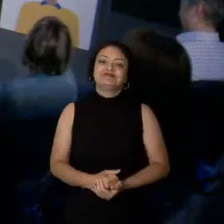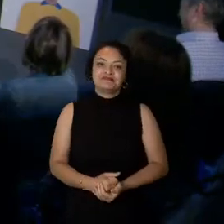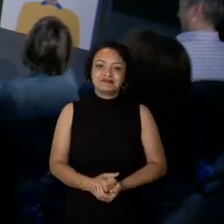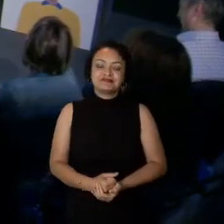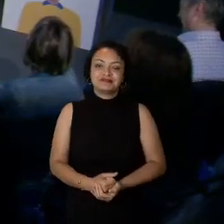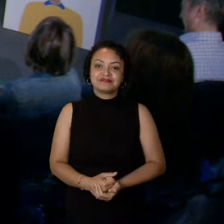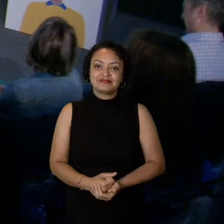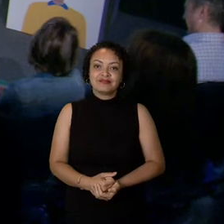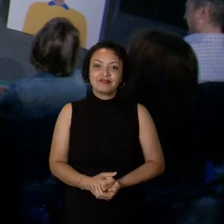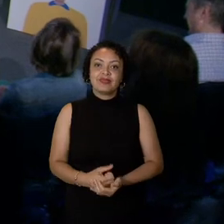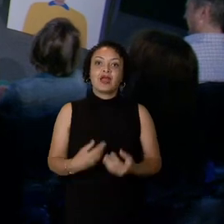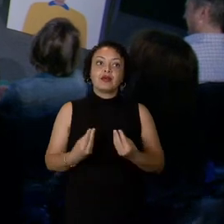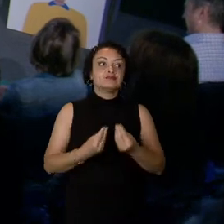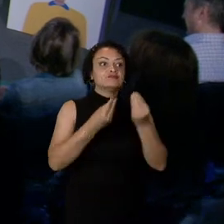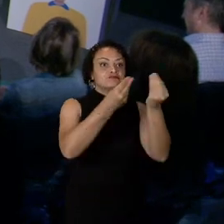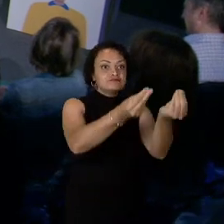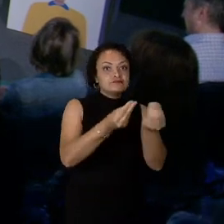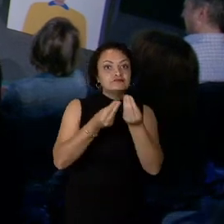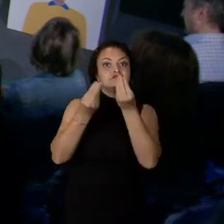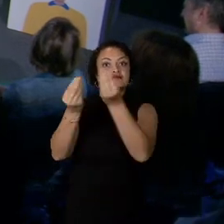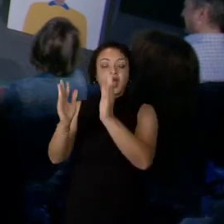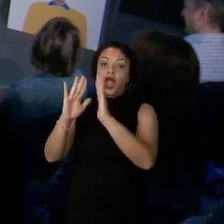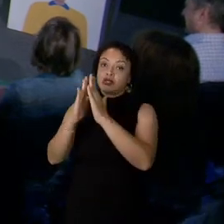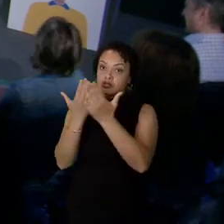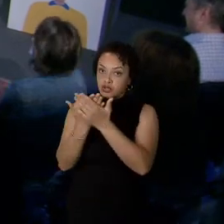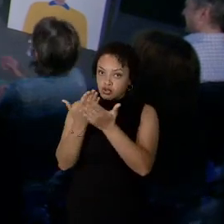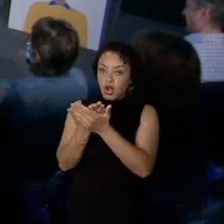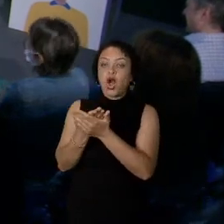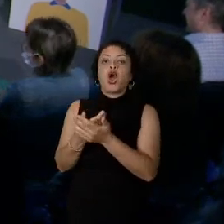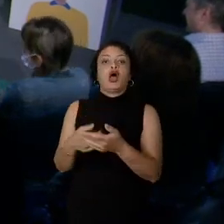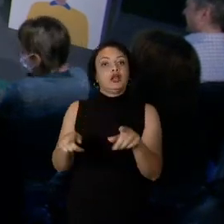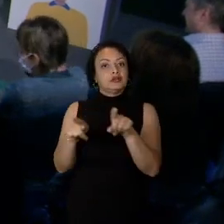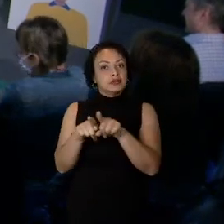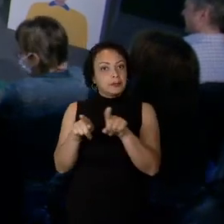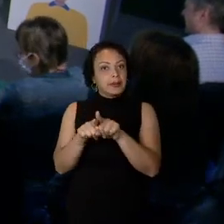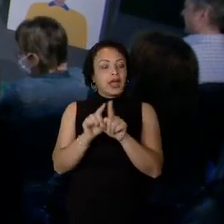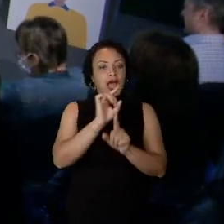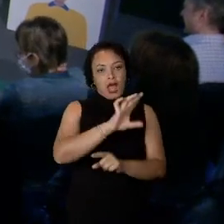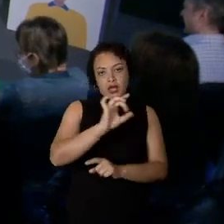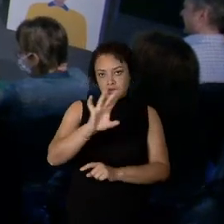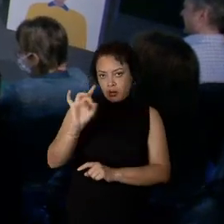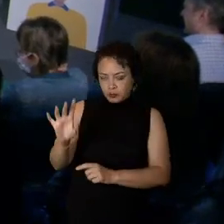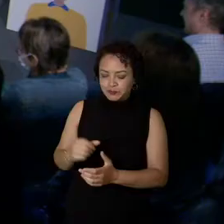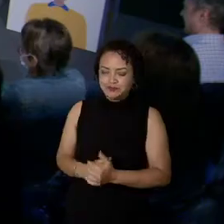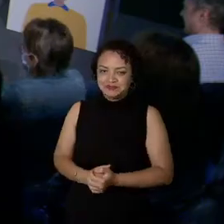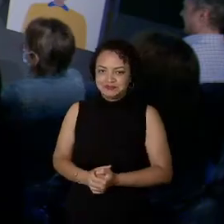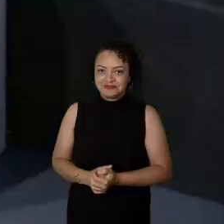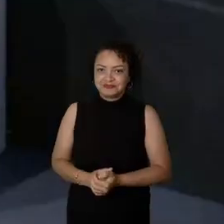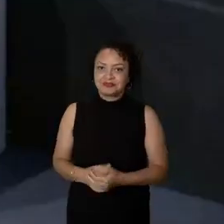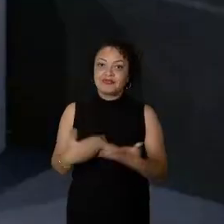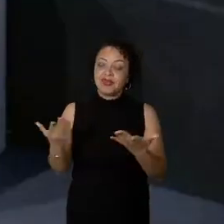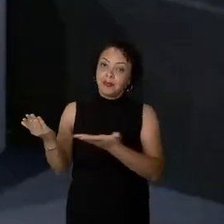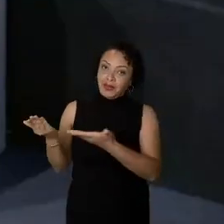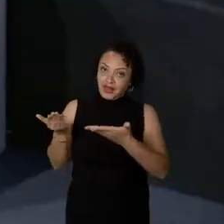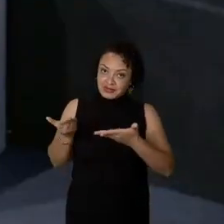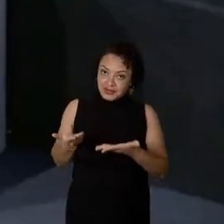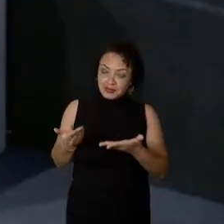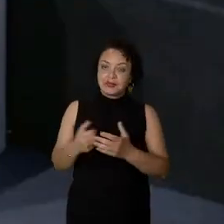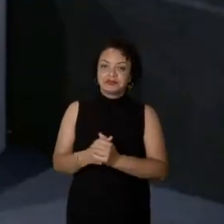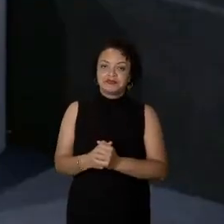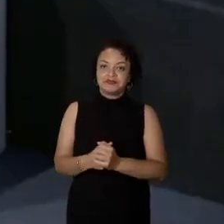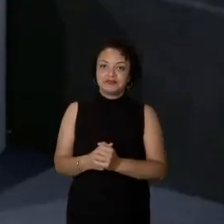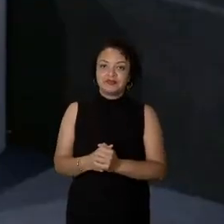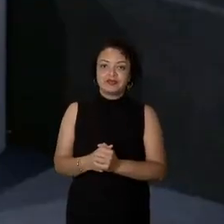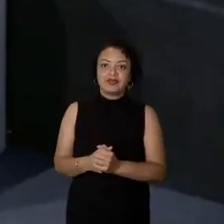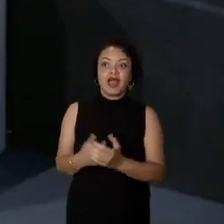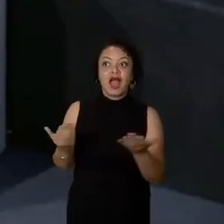Todos os prêmios serão entregues nas escolas dos vencedores de cada categoria. E para receber os vencedores, eu quero